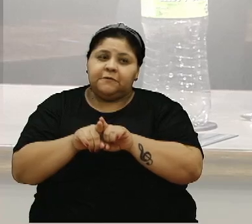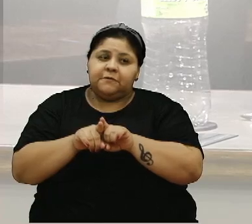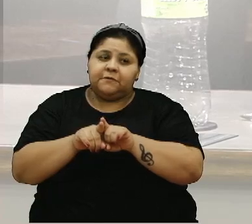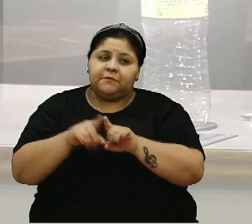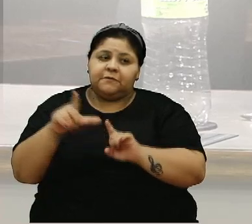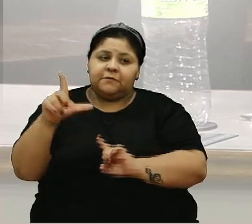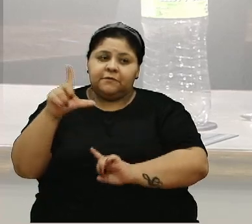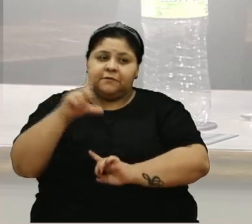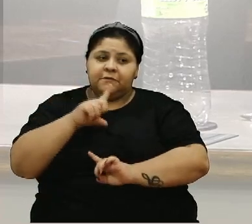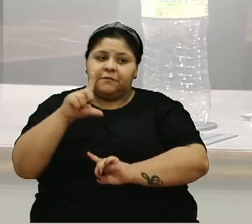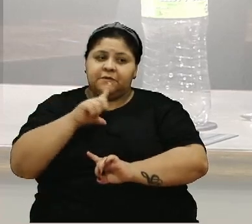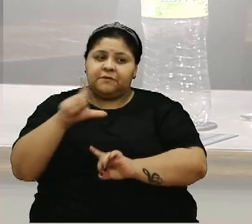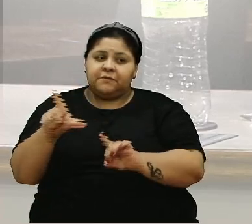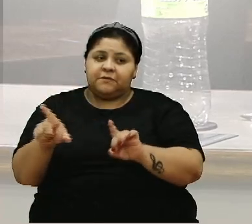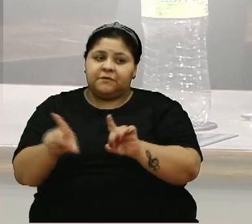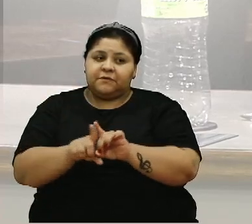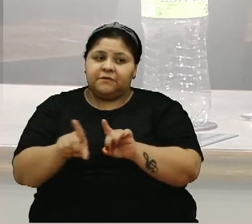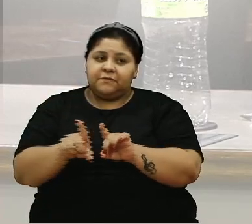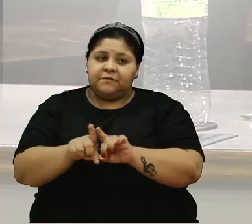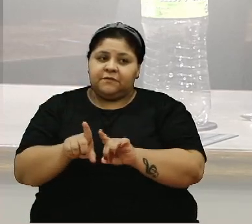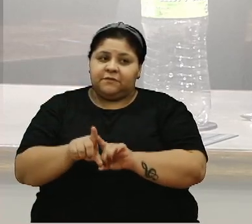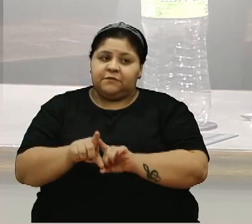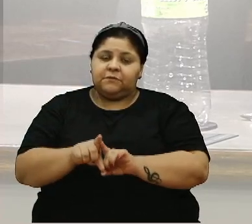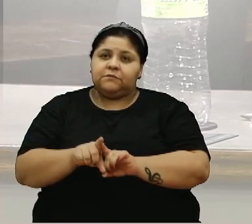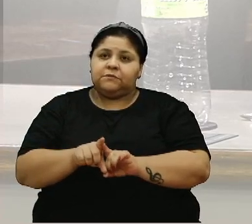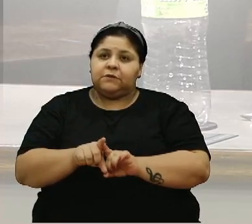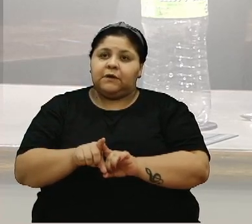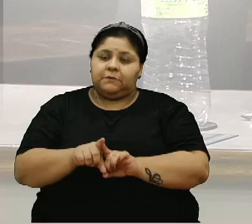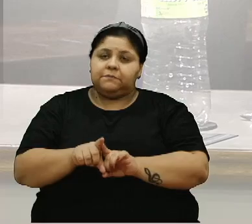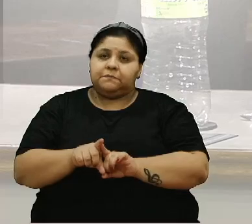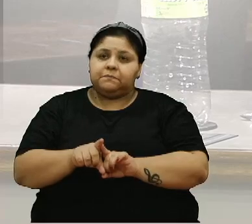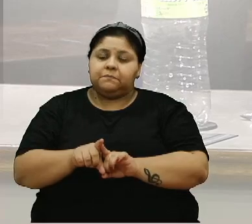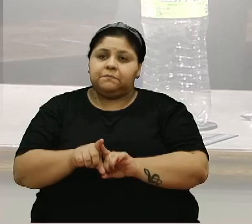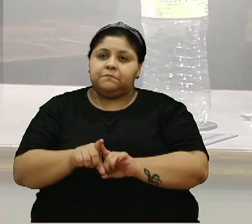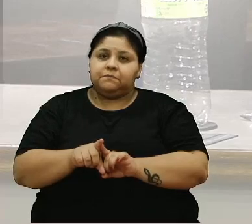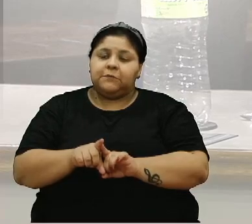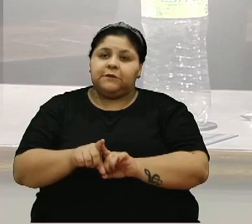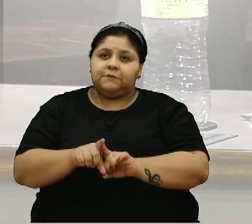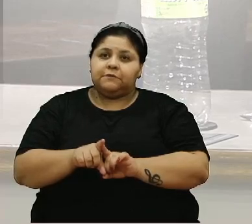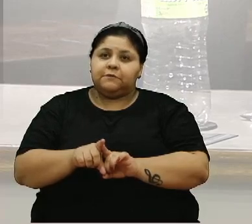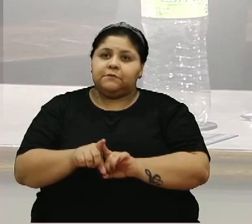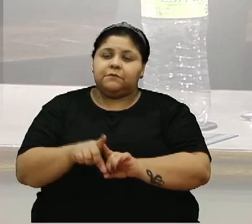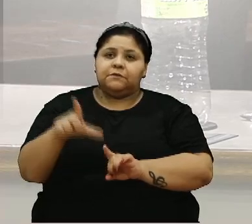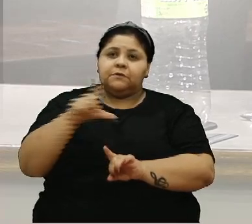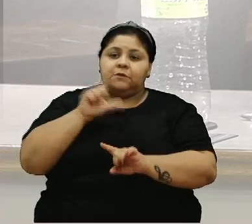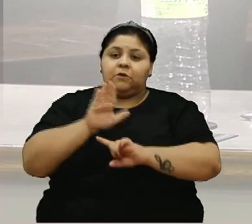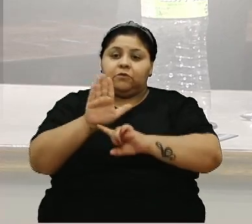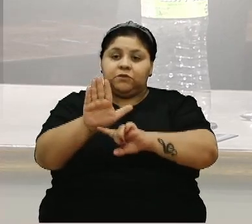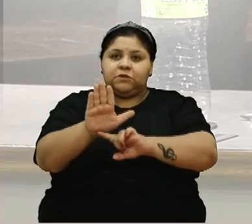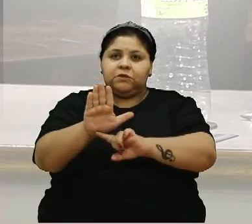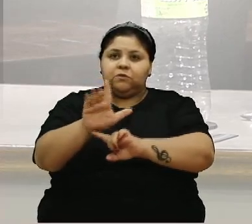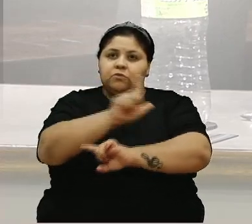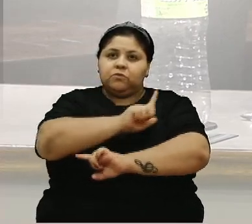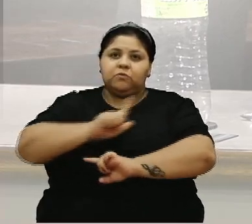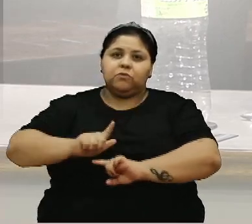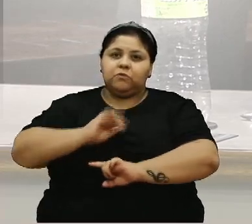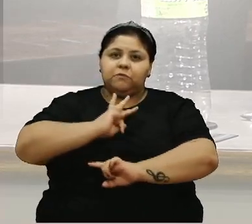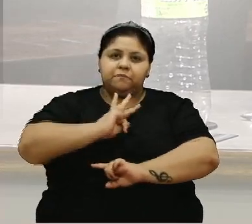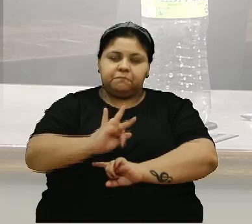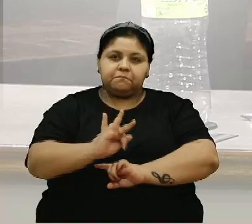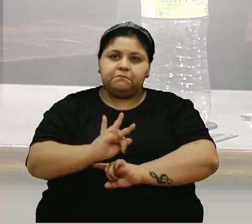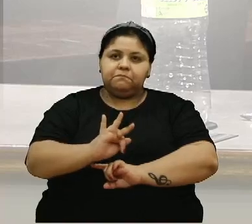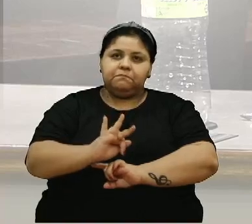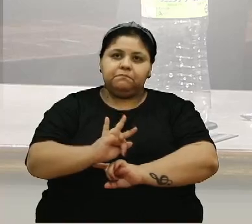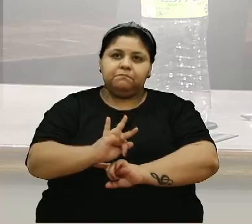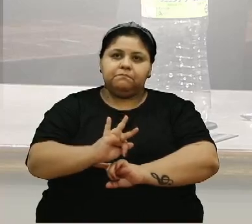recebeu o auxílio aluguel, porque a Defesa Civil interditou, desbarrancou a casa dela. Nem o auxílio do governo federal. Mas cadê o